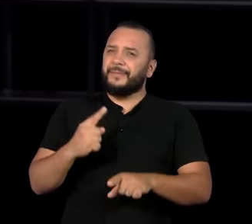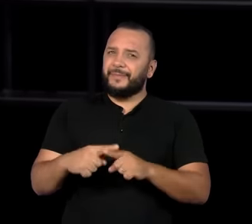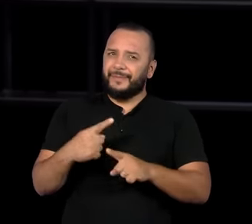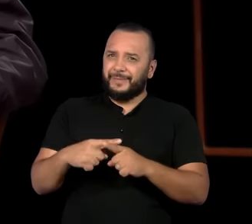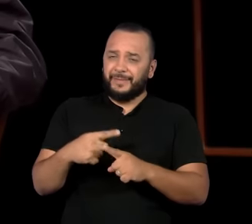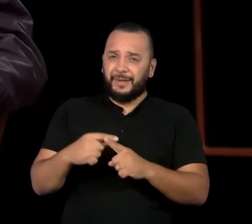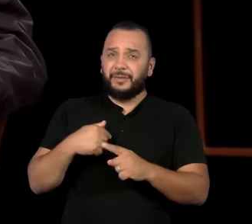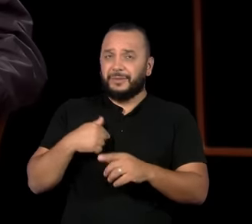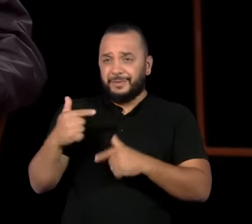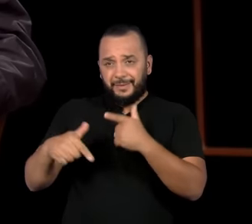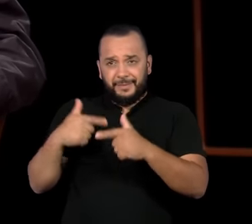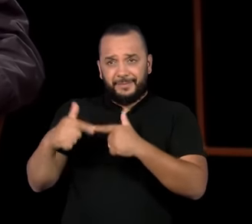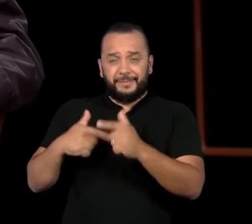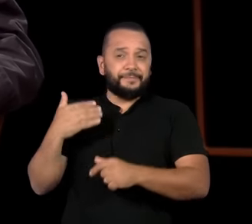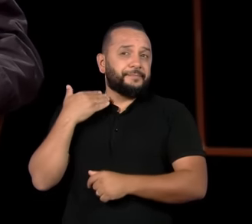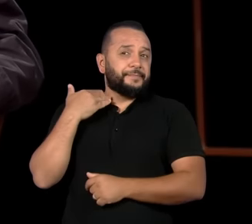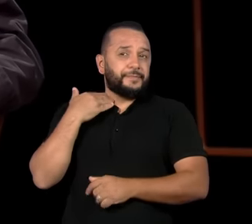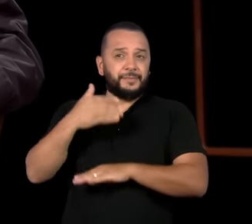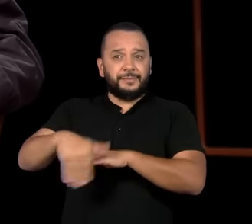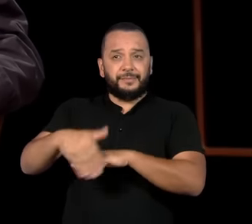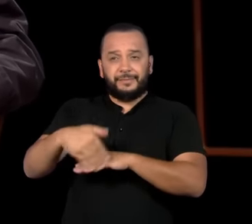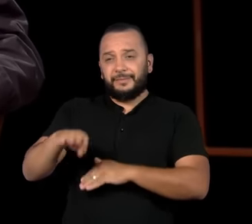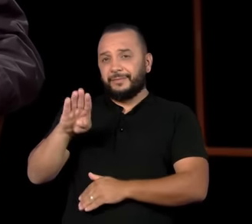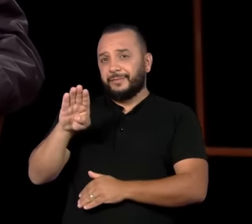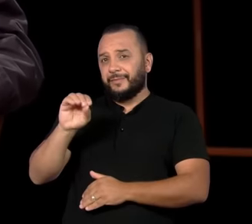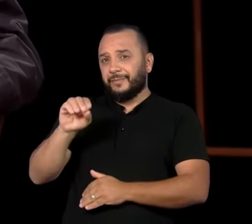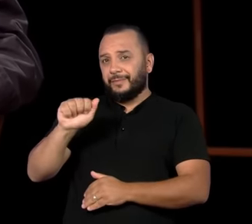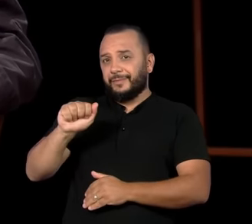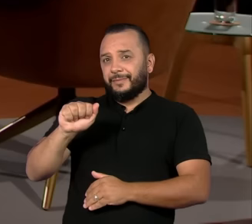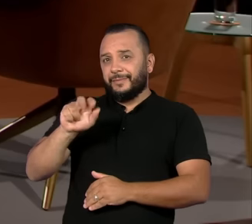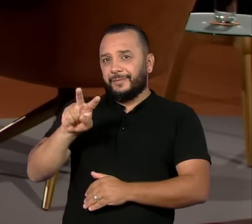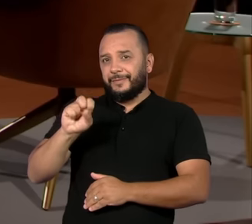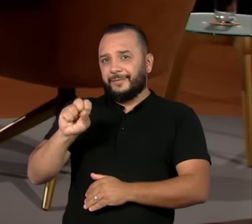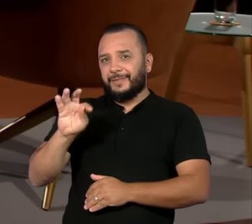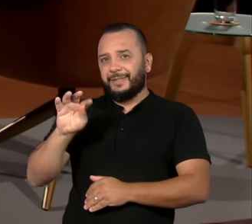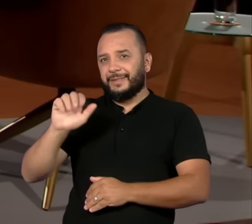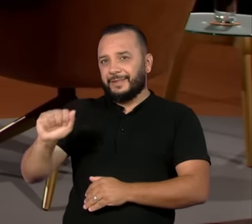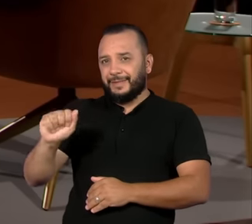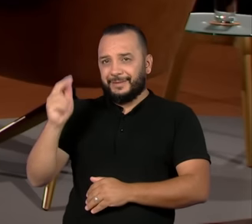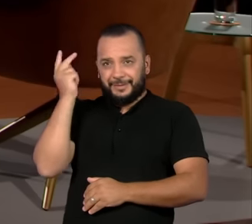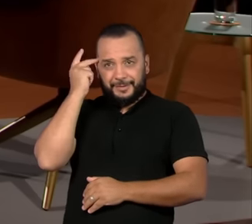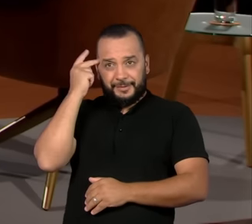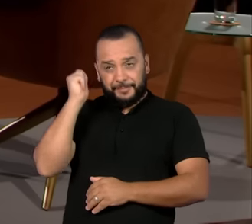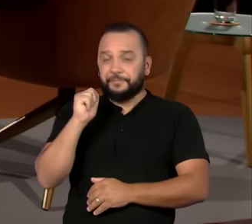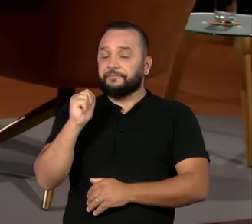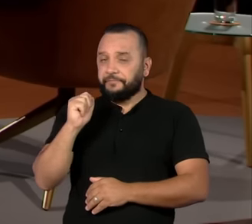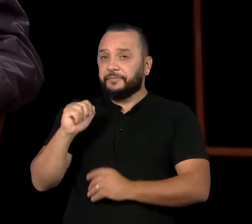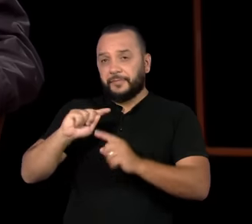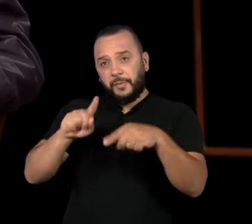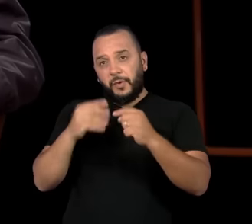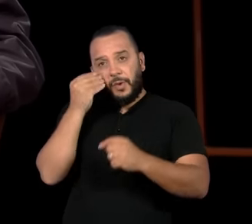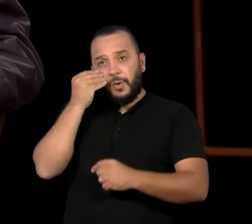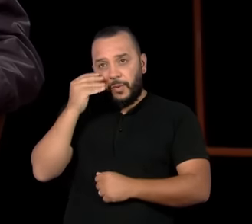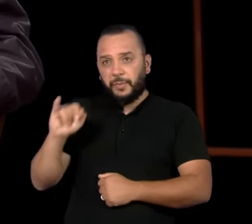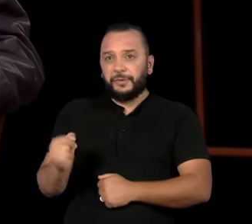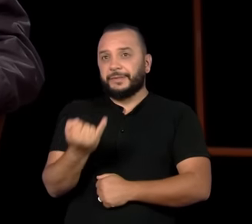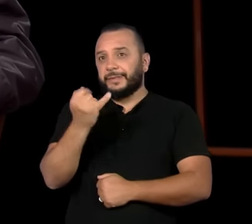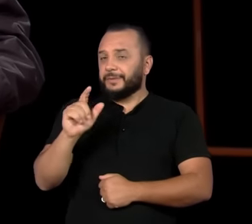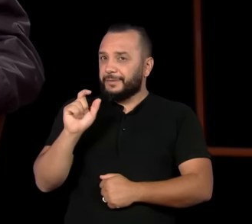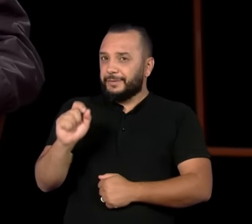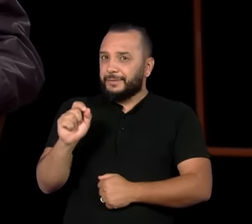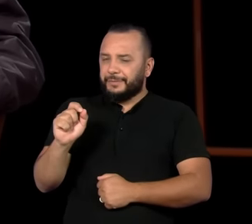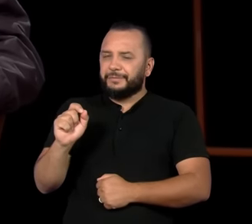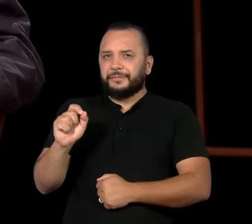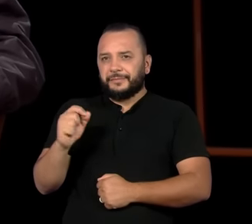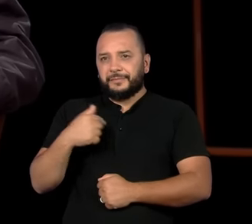um emprego num banco na Rua Boa Vista, em São Paulo. E aí surgiu uma oportunidade